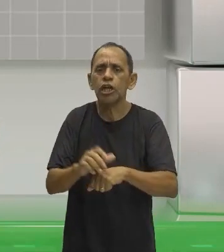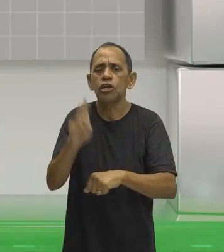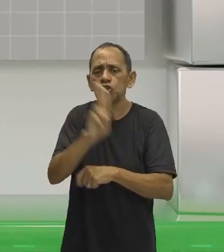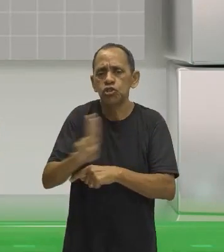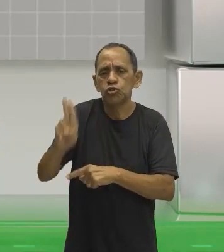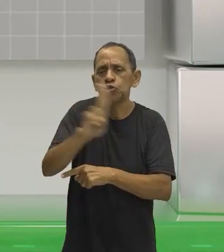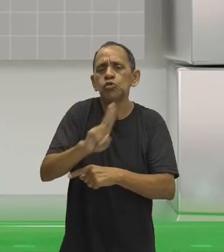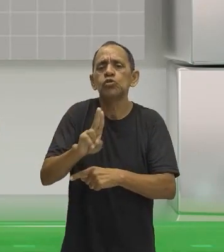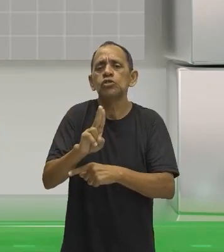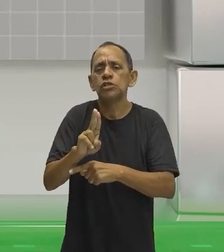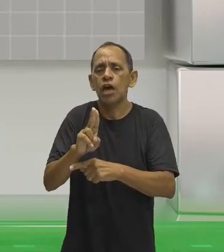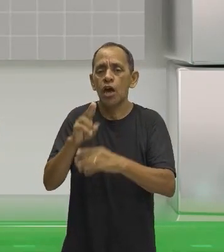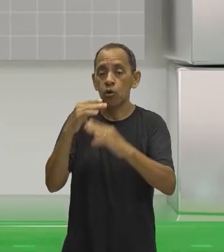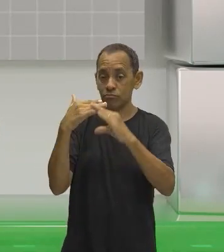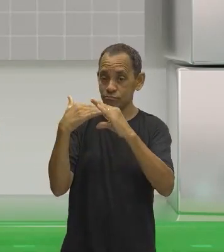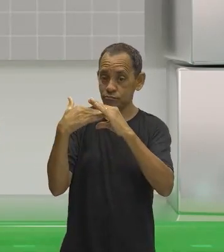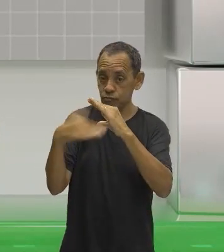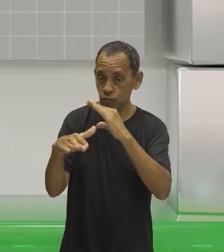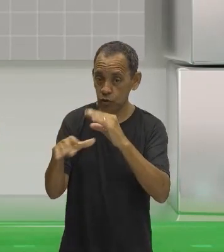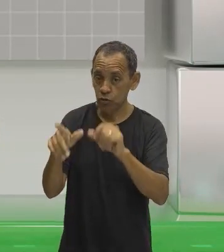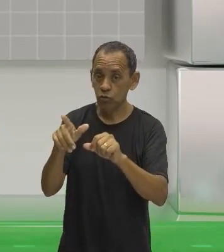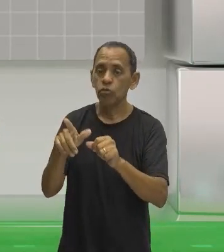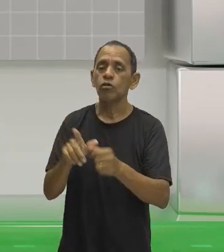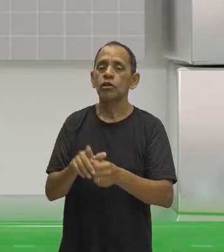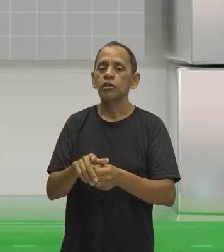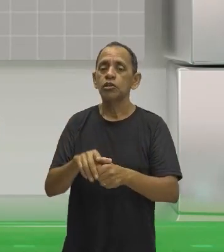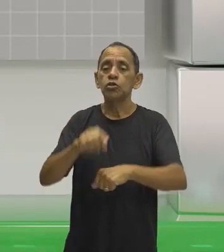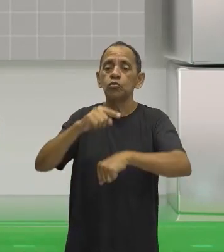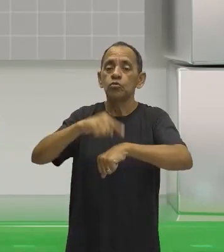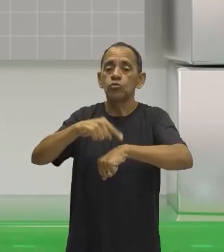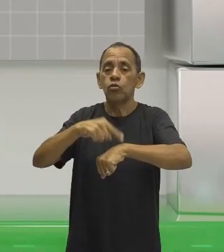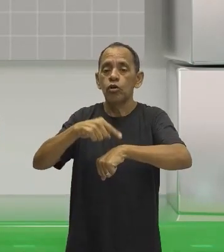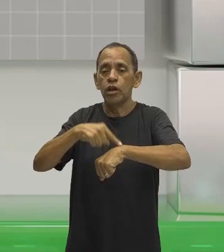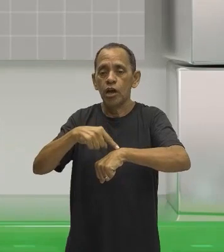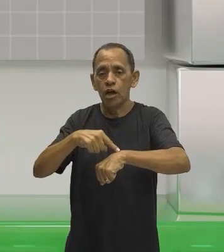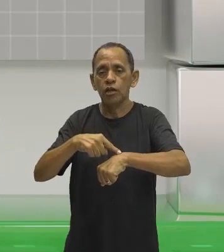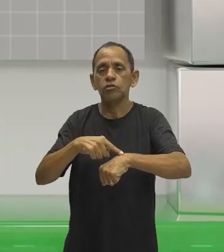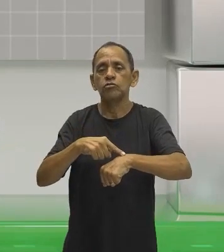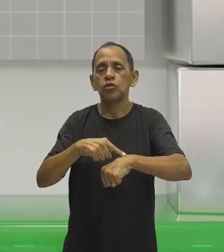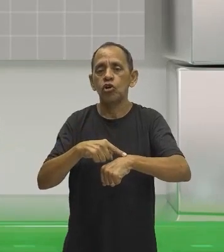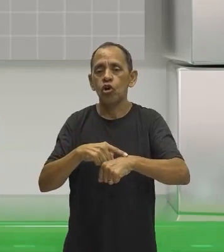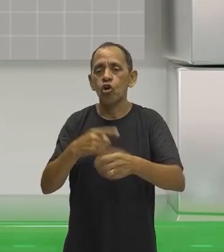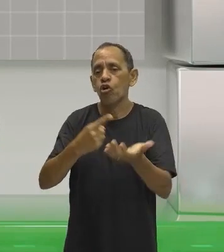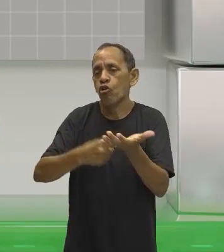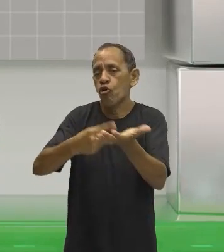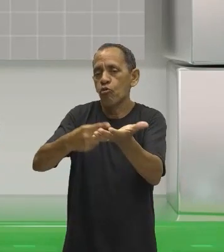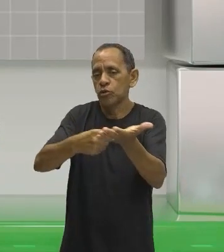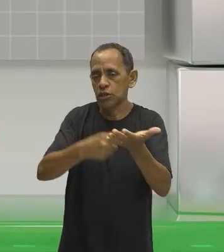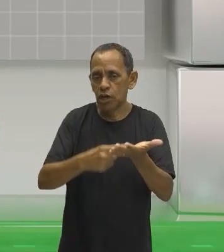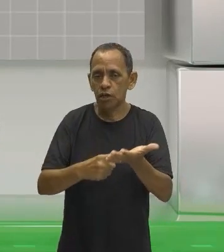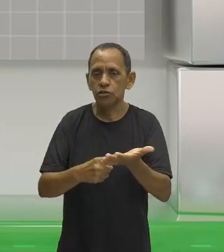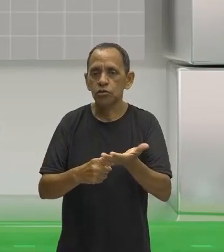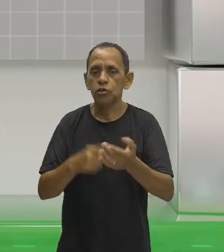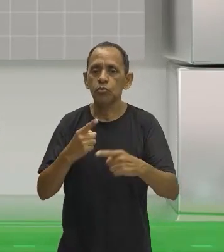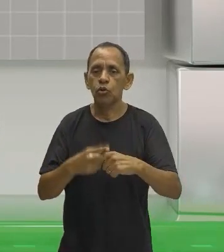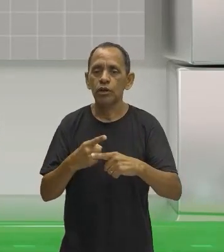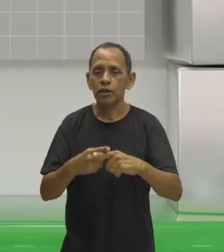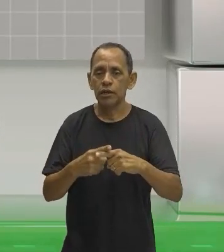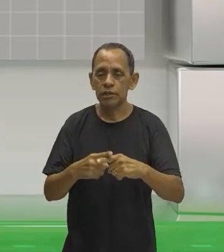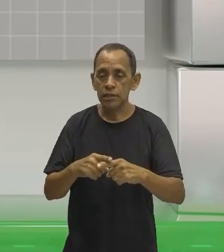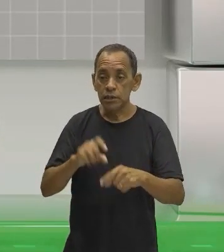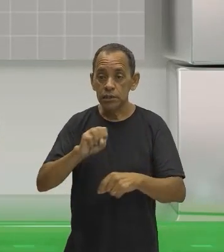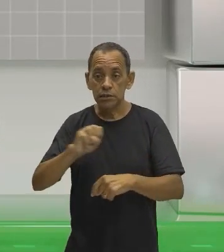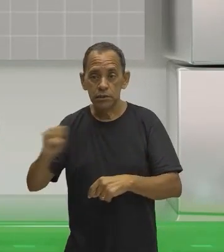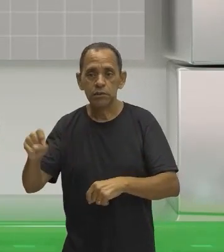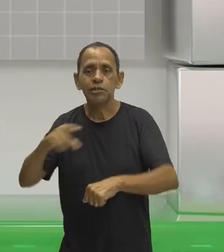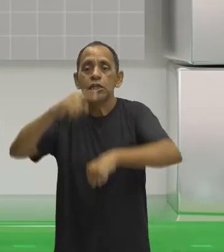tiver tudo ok, aí o atende e envia esse material. Então, para a gente fica muito complicado, muito